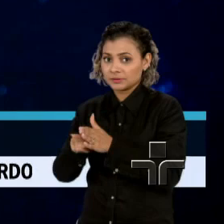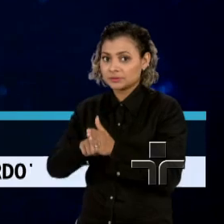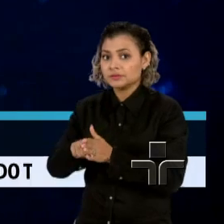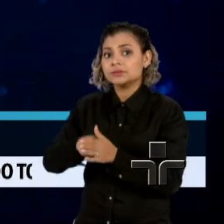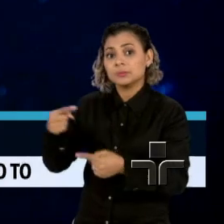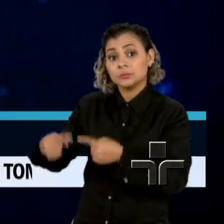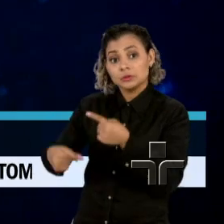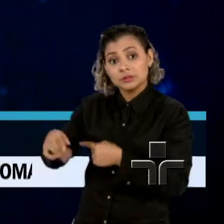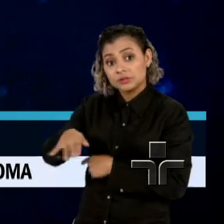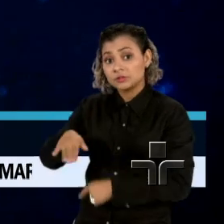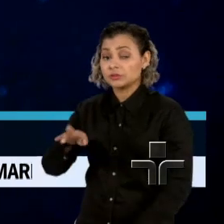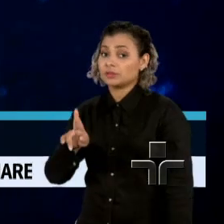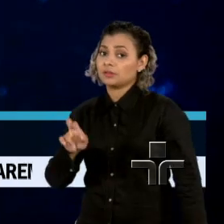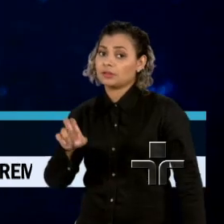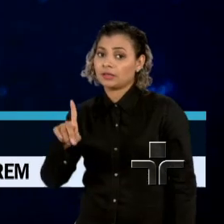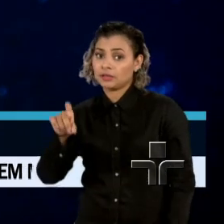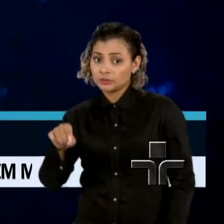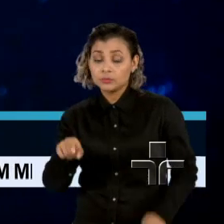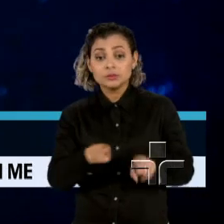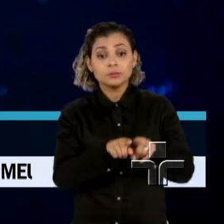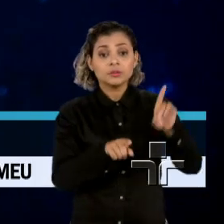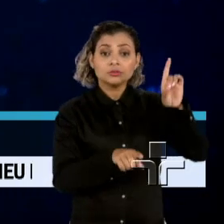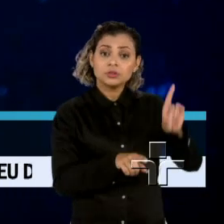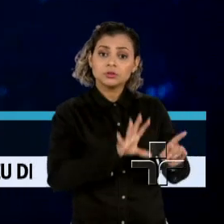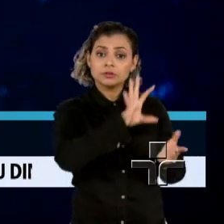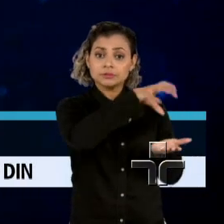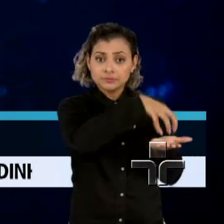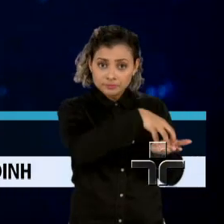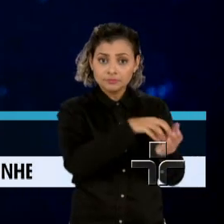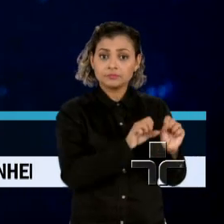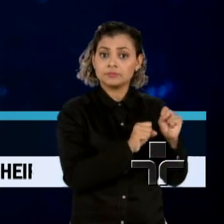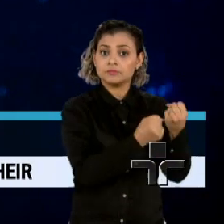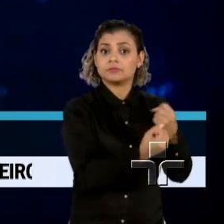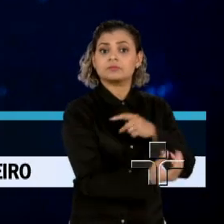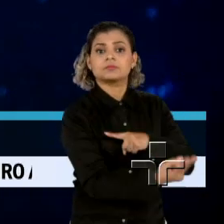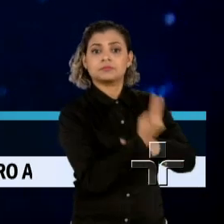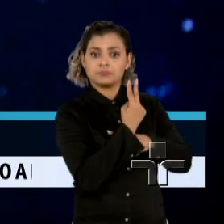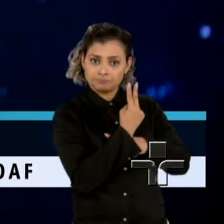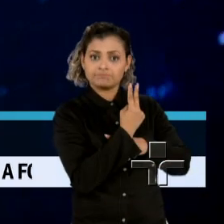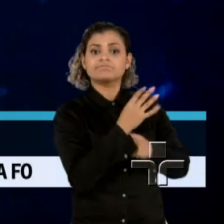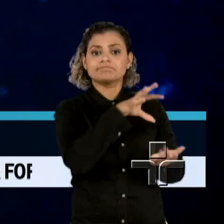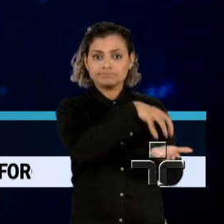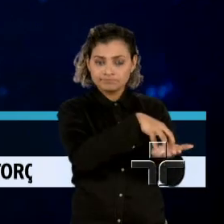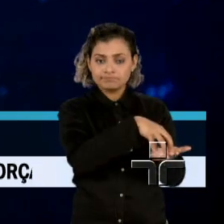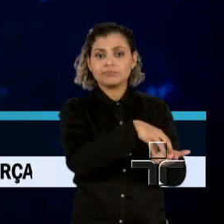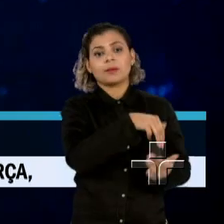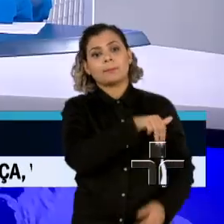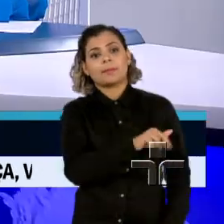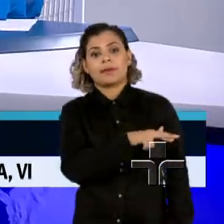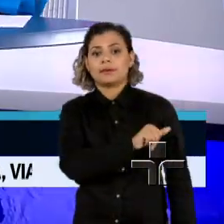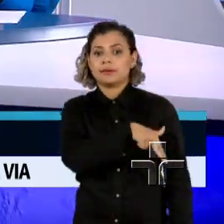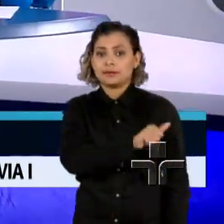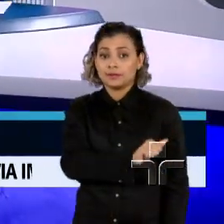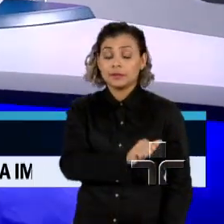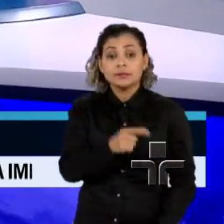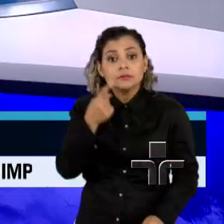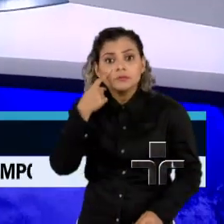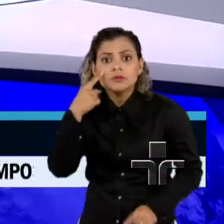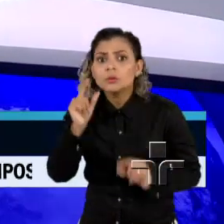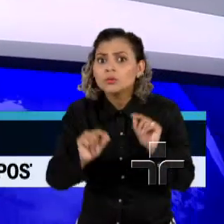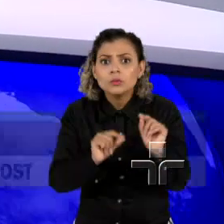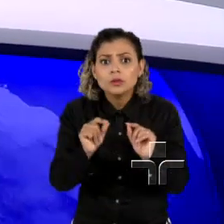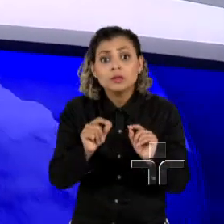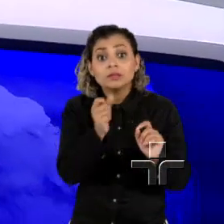ciência política Ricardo Senes e a diretora executiva do Instituto de Defesa do Direito da Defesa, Marina Dias. E ainda, a